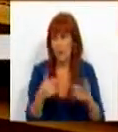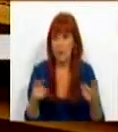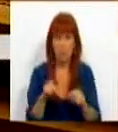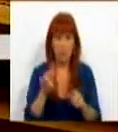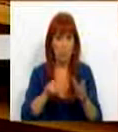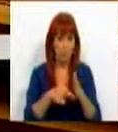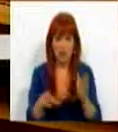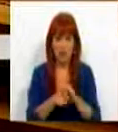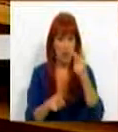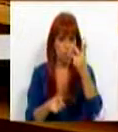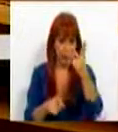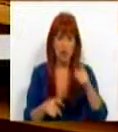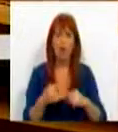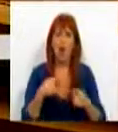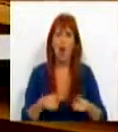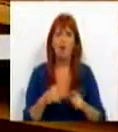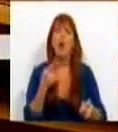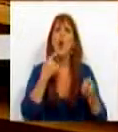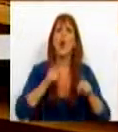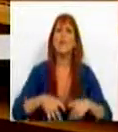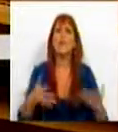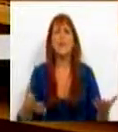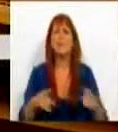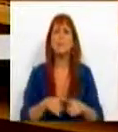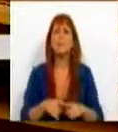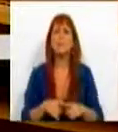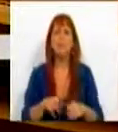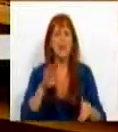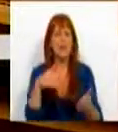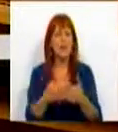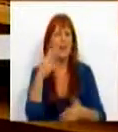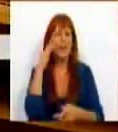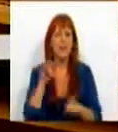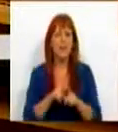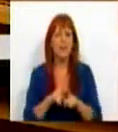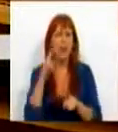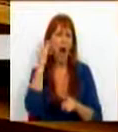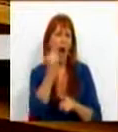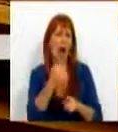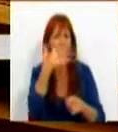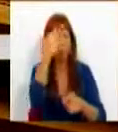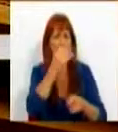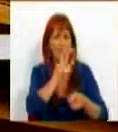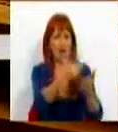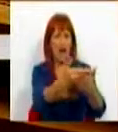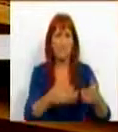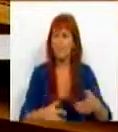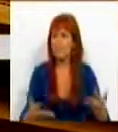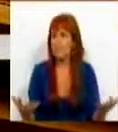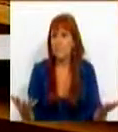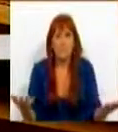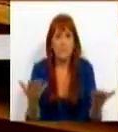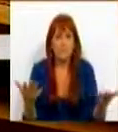aos dois projetos de lei, estamos novamente face a uma tentativa de criminalizar comportamentos,